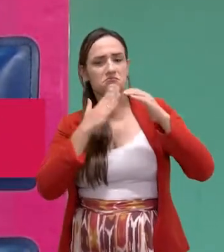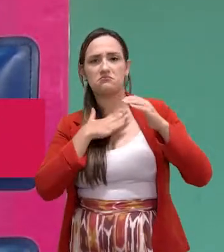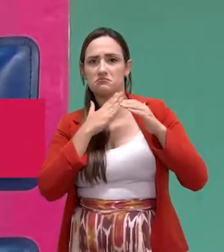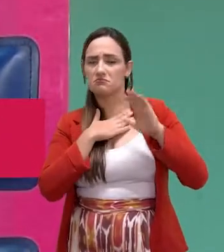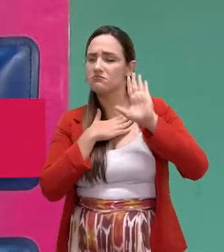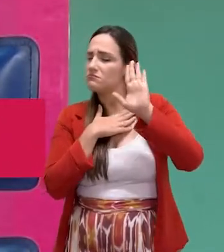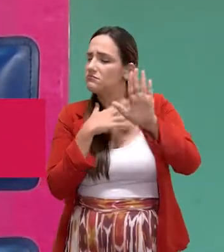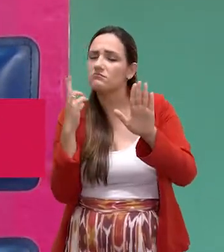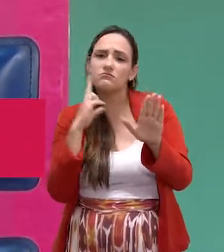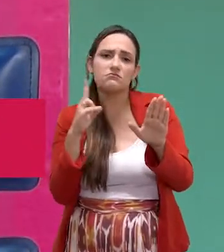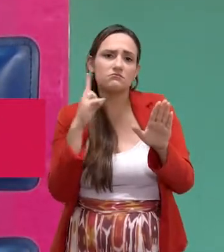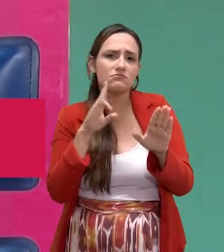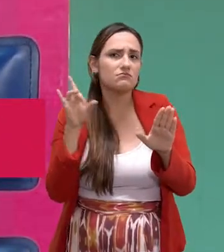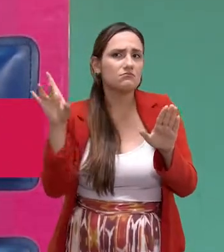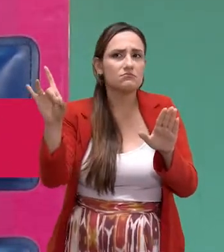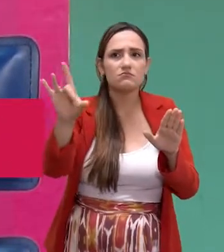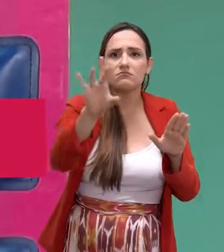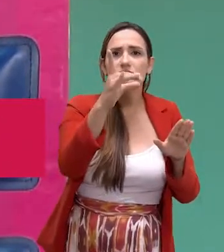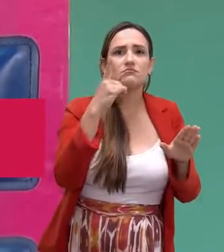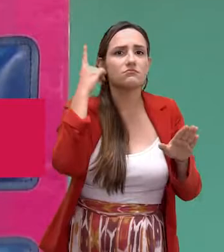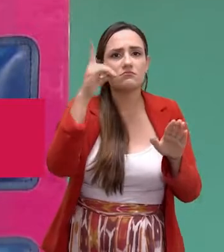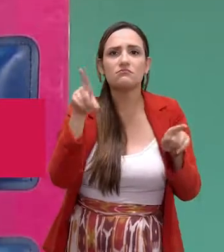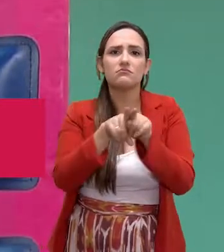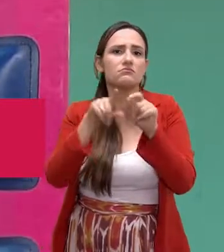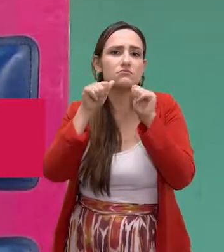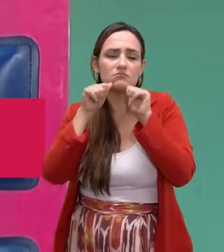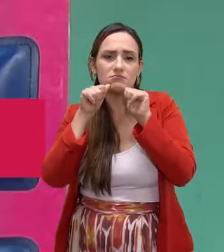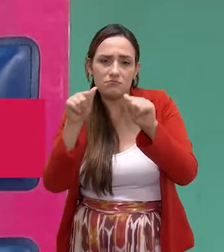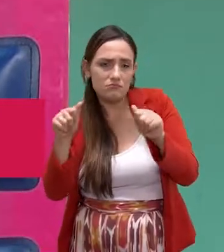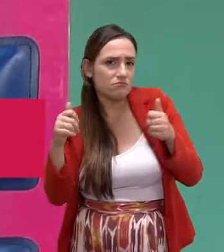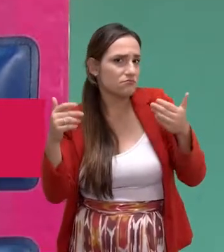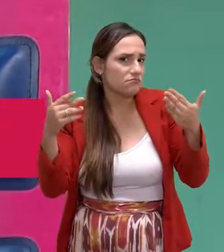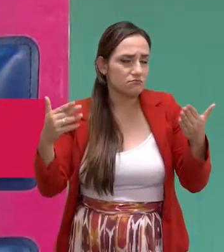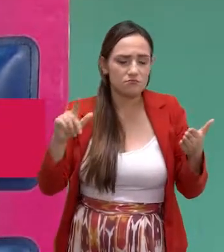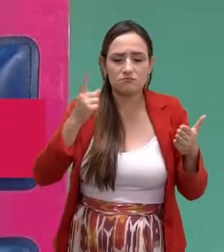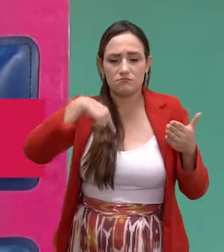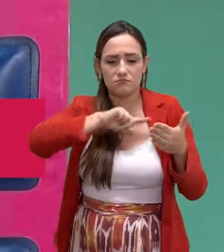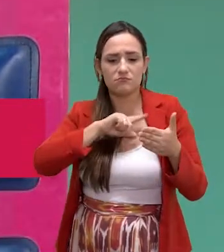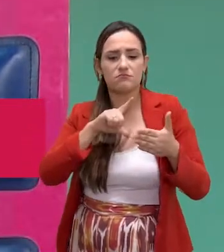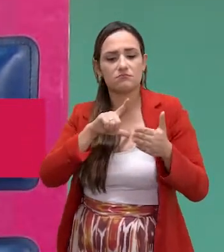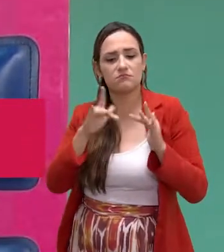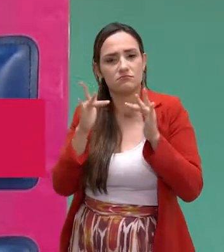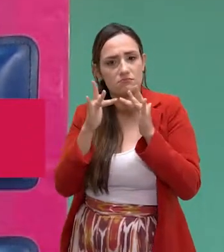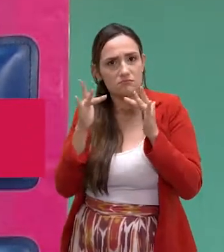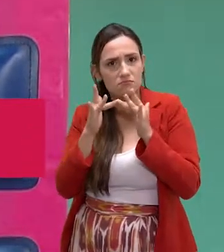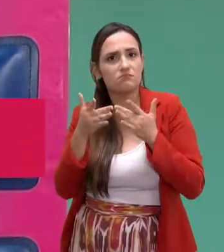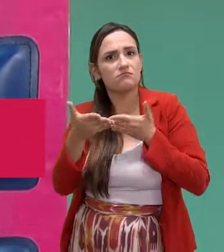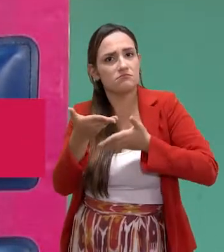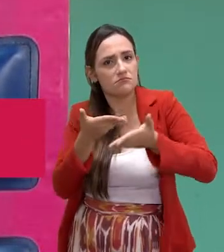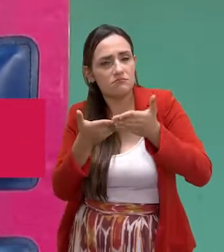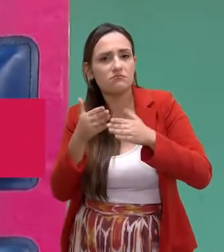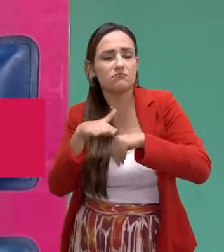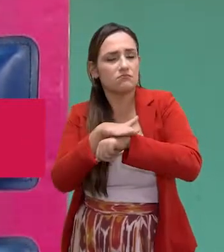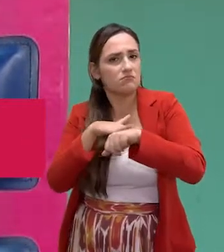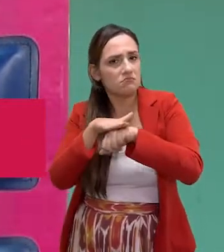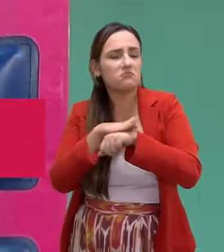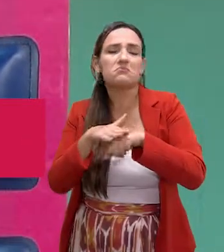nos gabinetes dos deputados, com os próprios deputados, né? A gente criou um link de trabalho